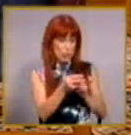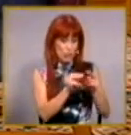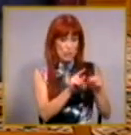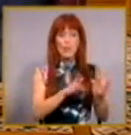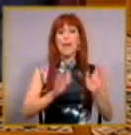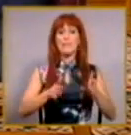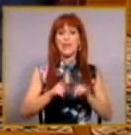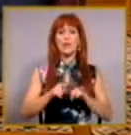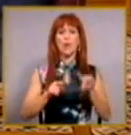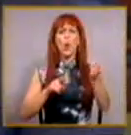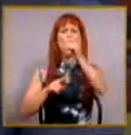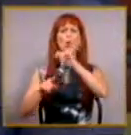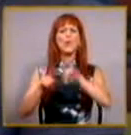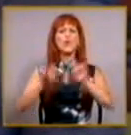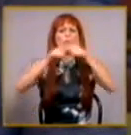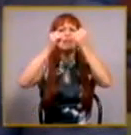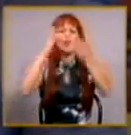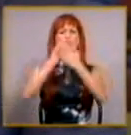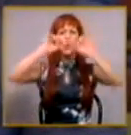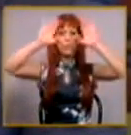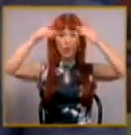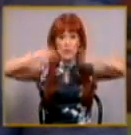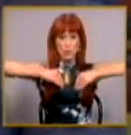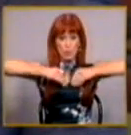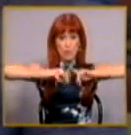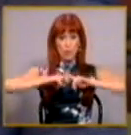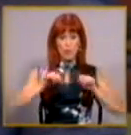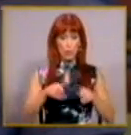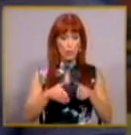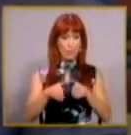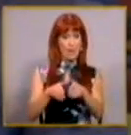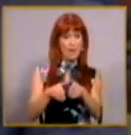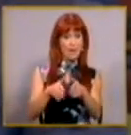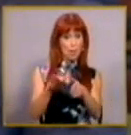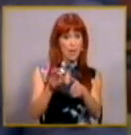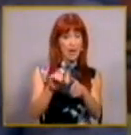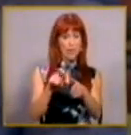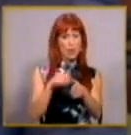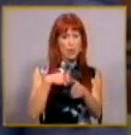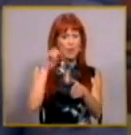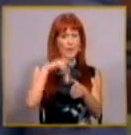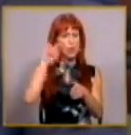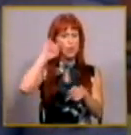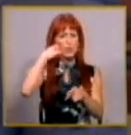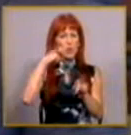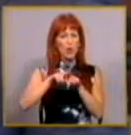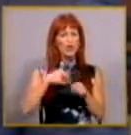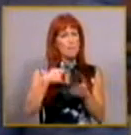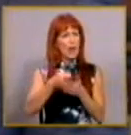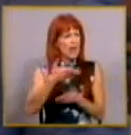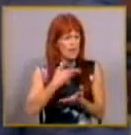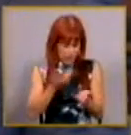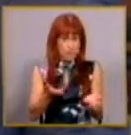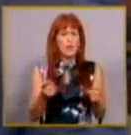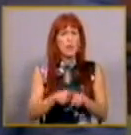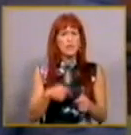era necessário que aqueles partidos que desde o início assumiram que este era o caminho, o PS nunca pôs em causa que temos que pagar a dívida, nunca pôs em